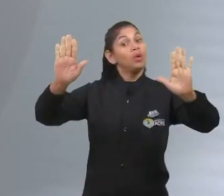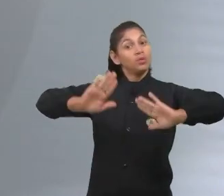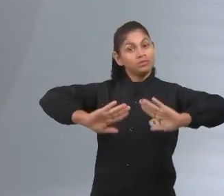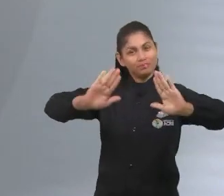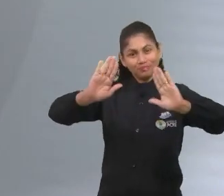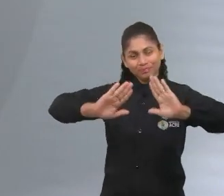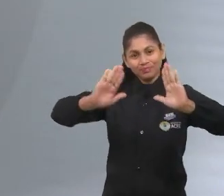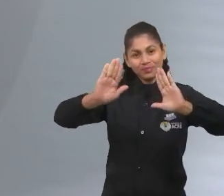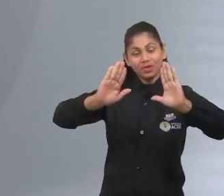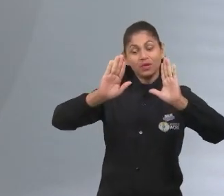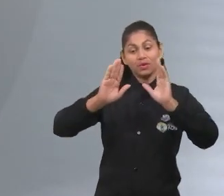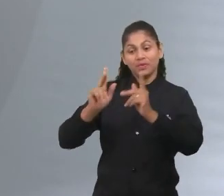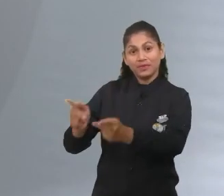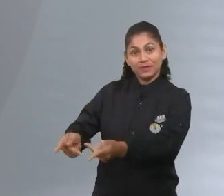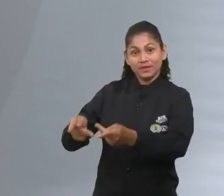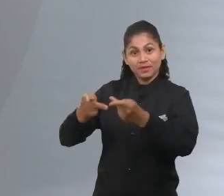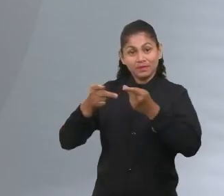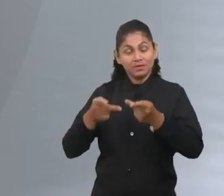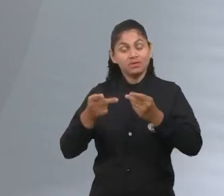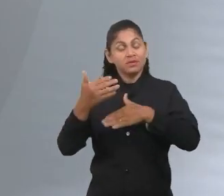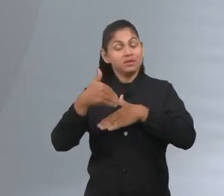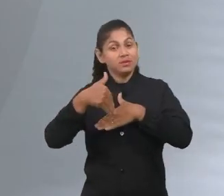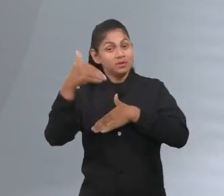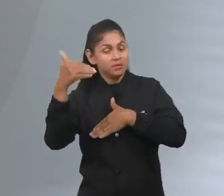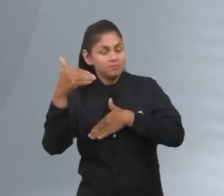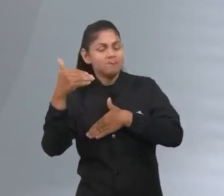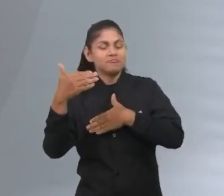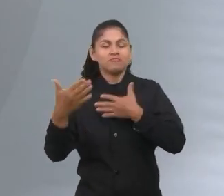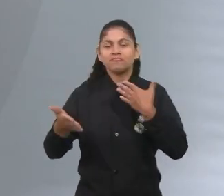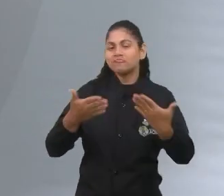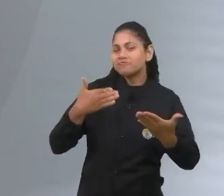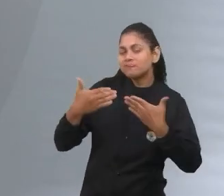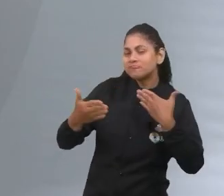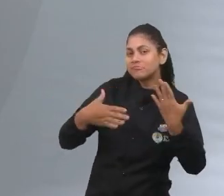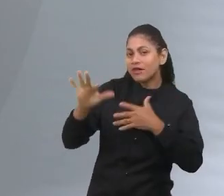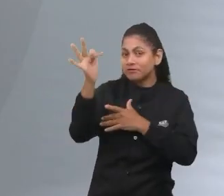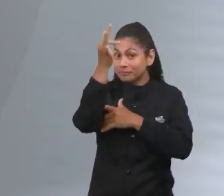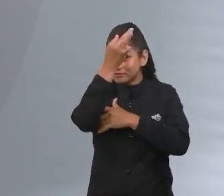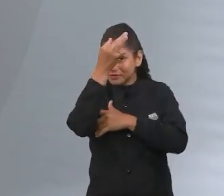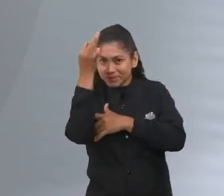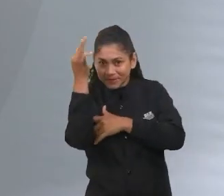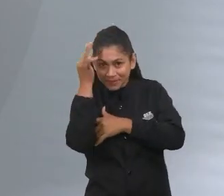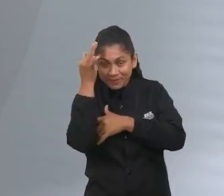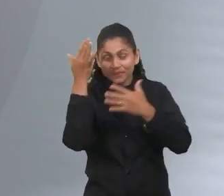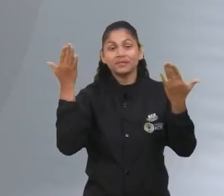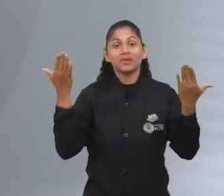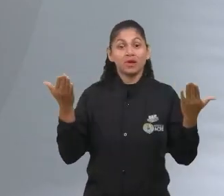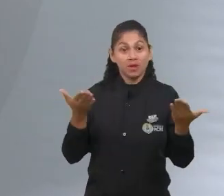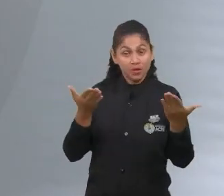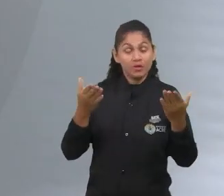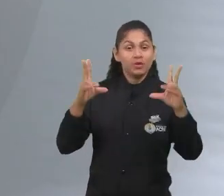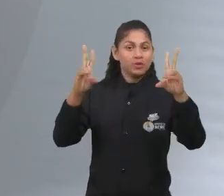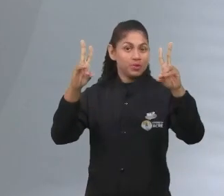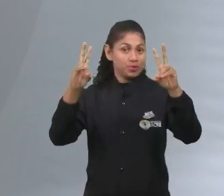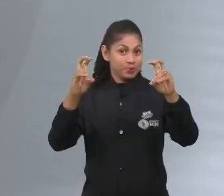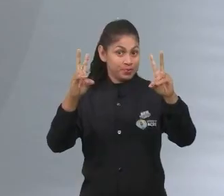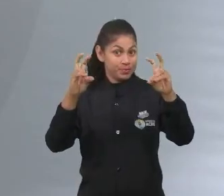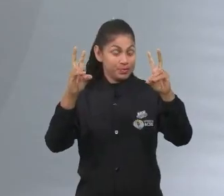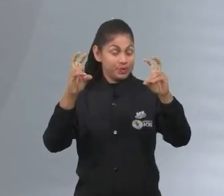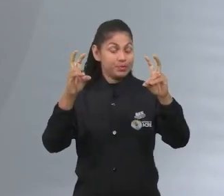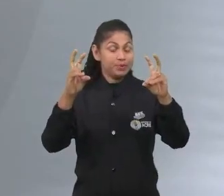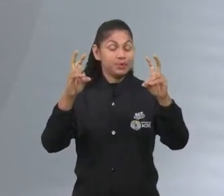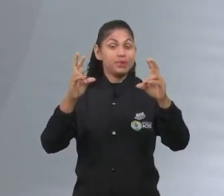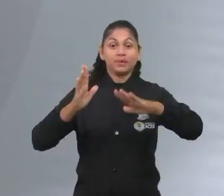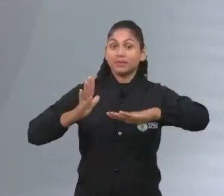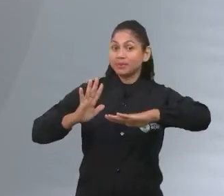Olá, bem-vindos a mais esse papo filosófico. Hoje vamos tratar, dentro da filosofia